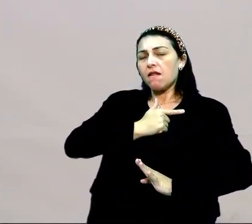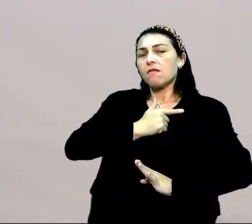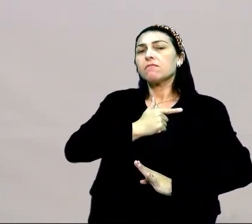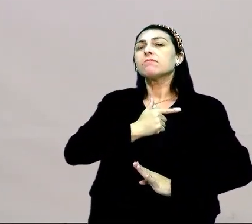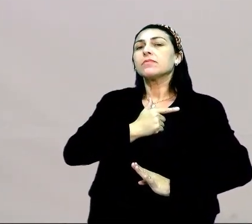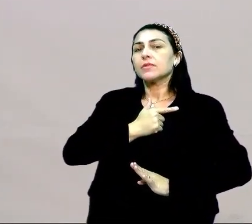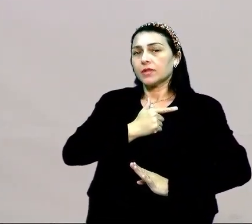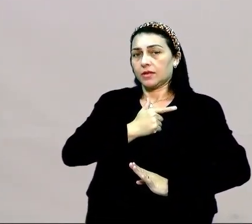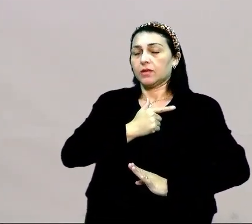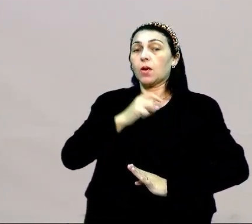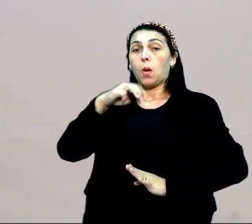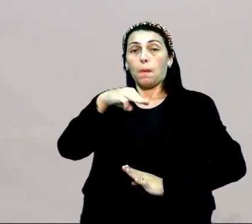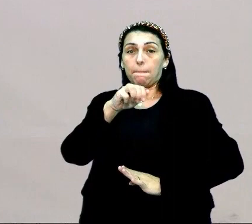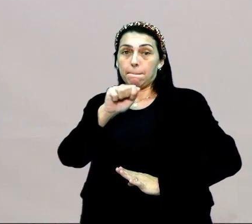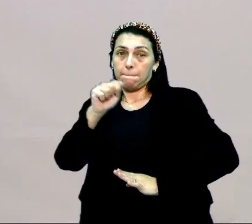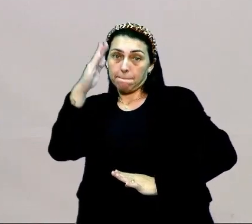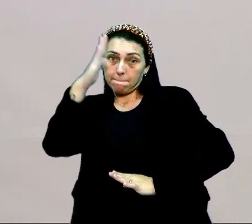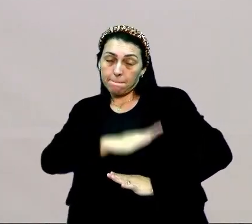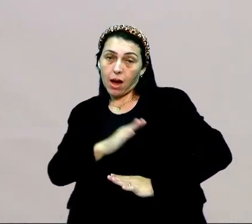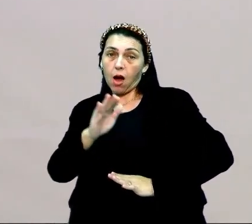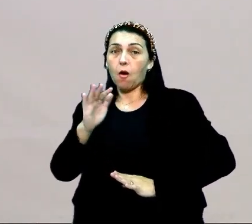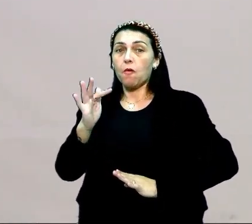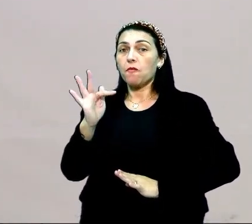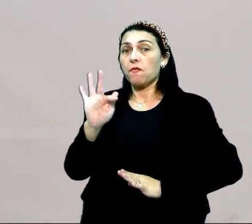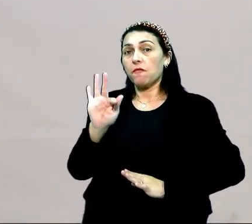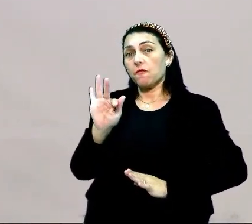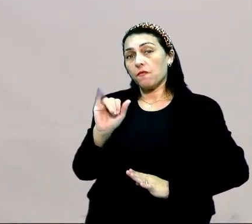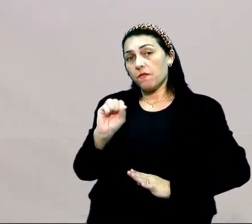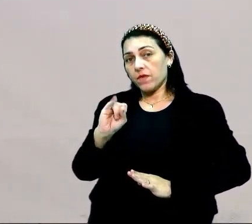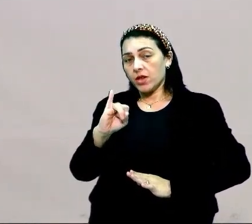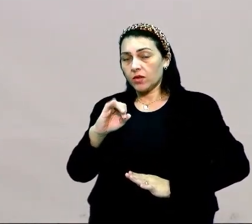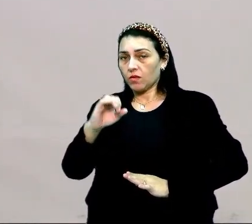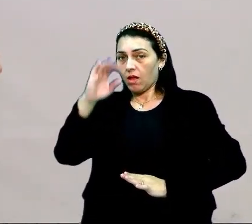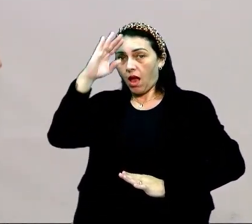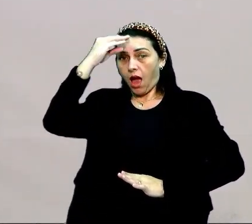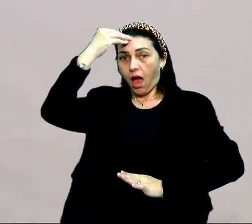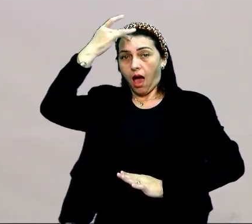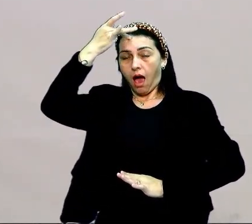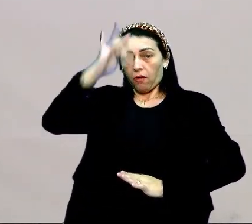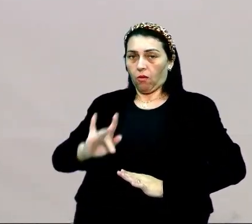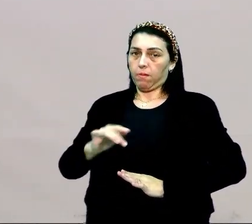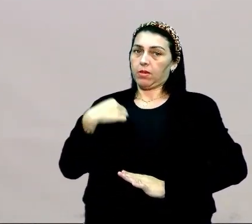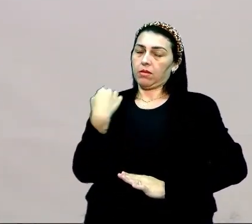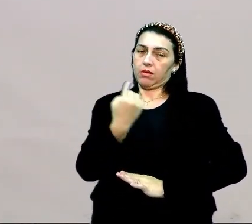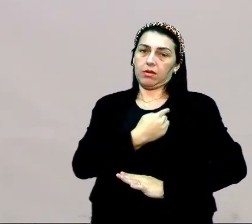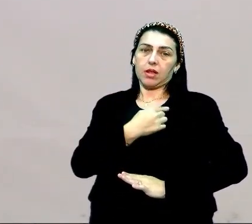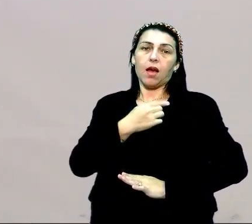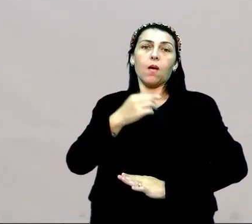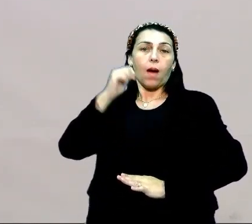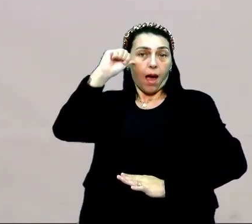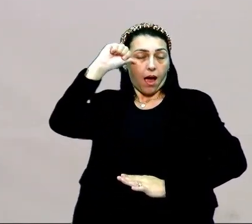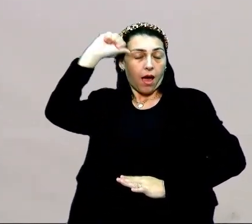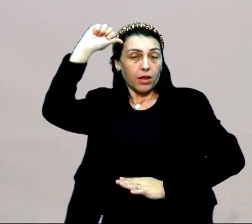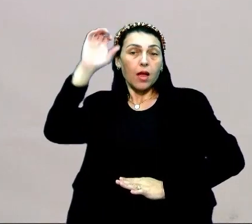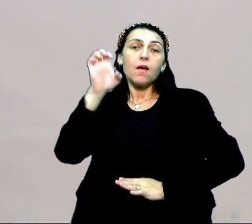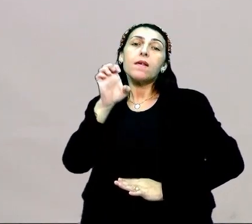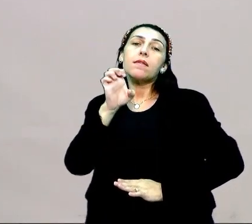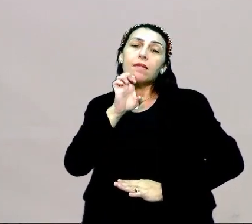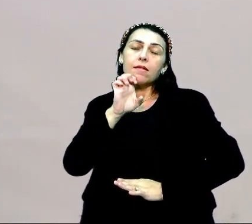São males físicos. Nós não somos culpados por isso. Adão e Eva tiveram essa culpa,